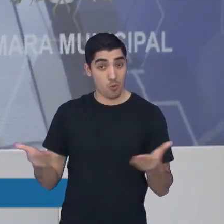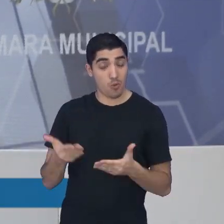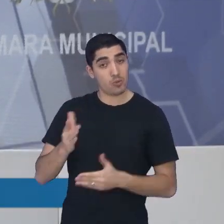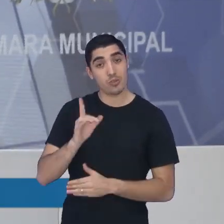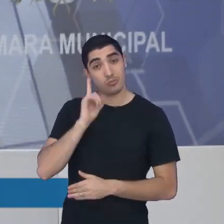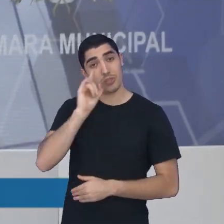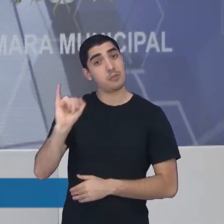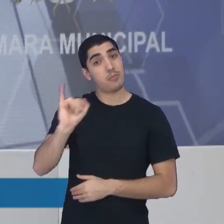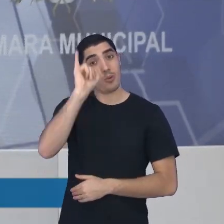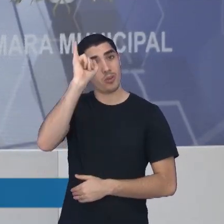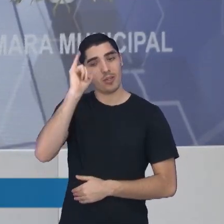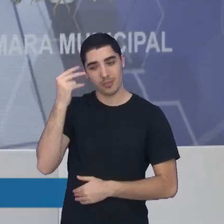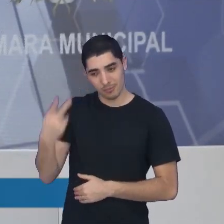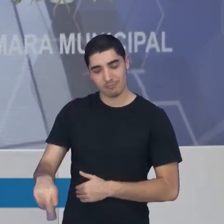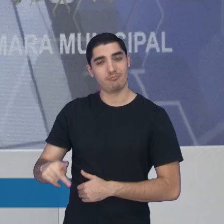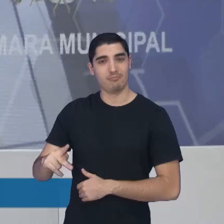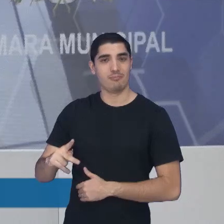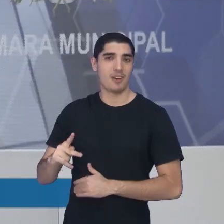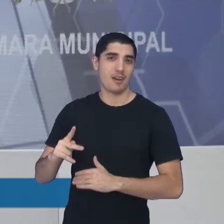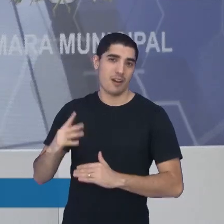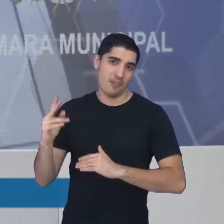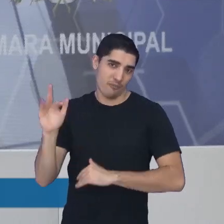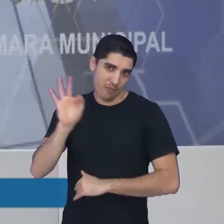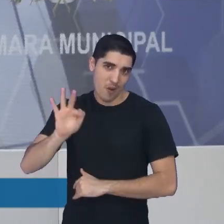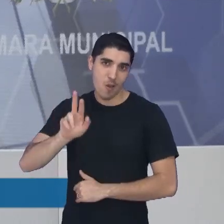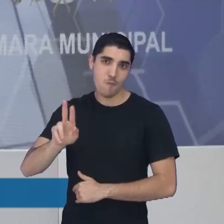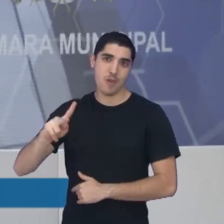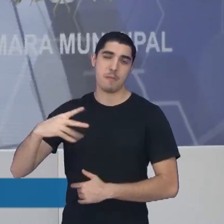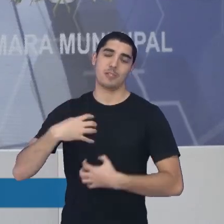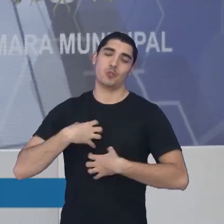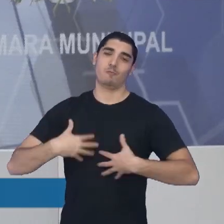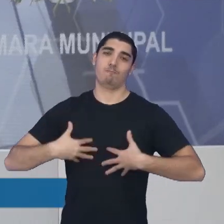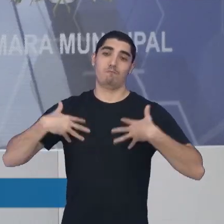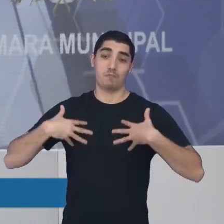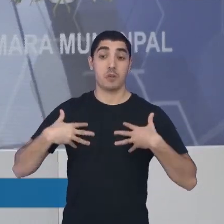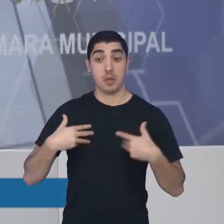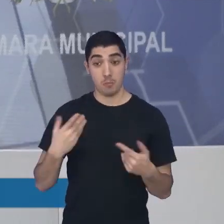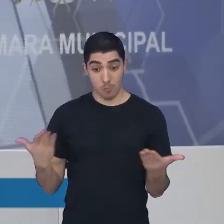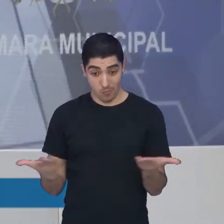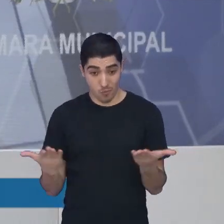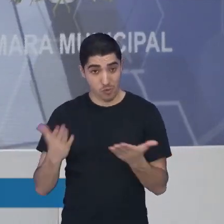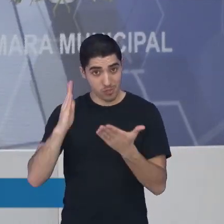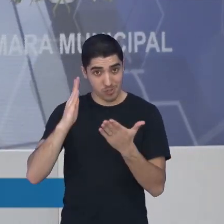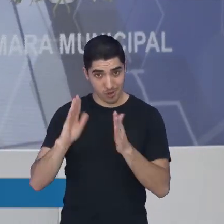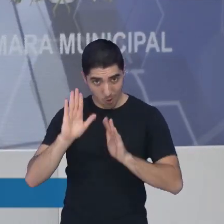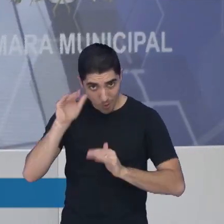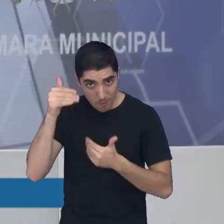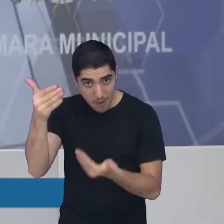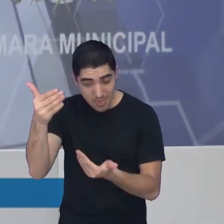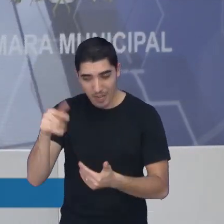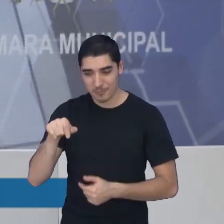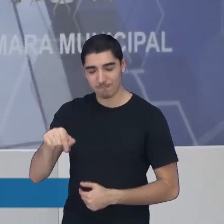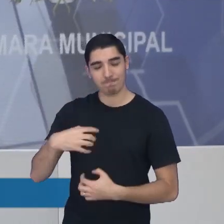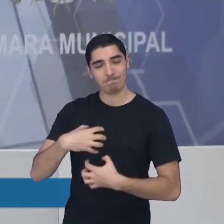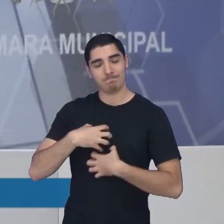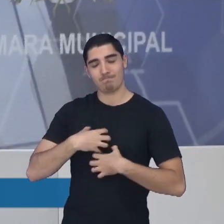Univap. Não poderia deixar de comentar que é muito representativa esta homenagem à Faculdade de Direito da